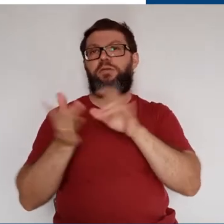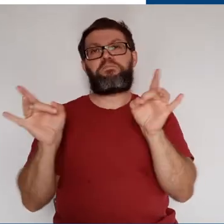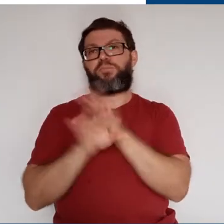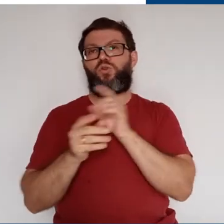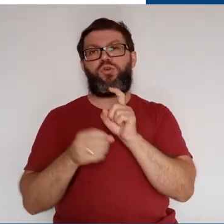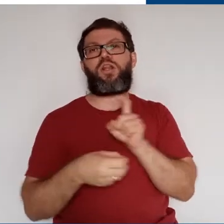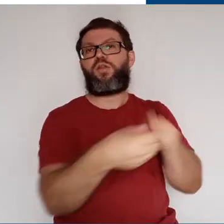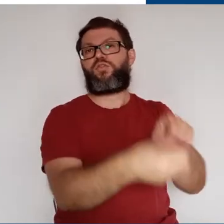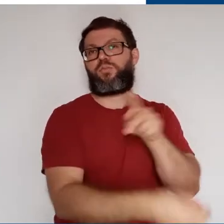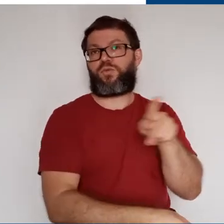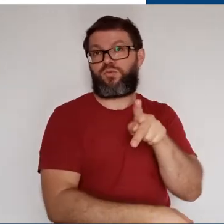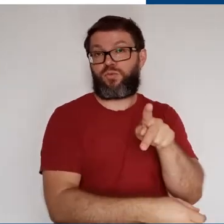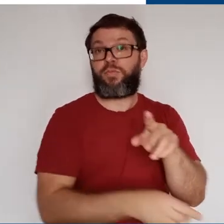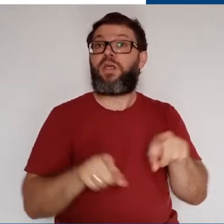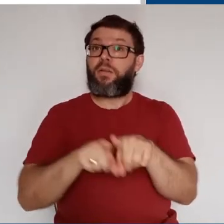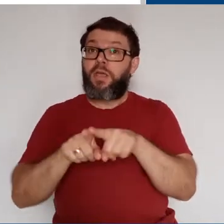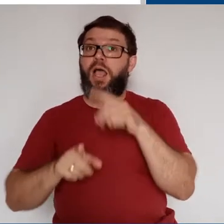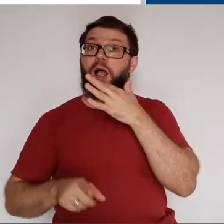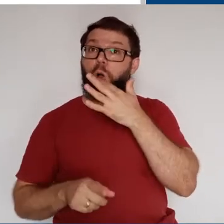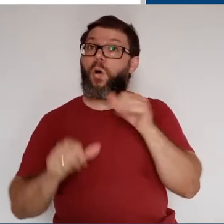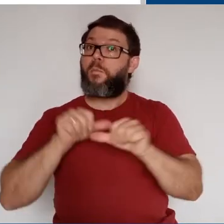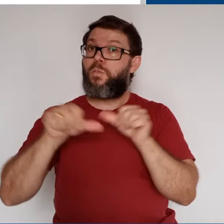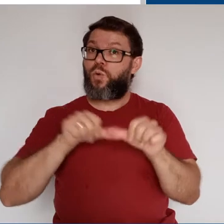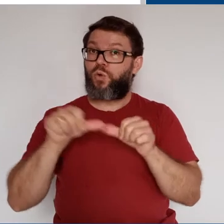disso, a cor do ícone dela também muda,